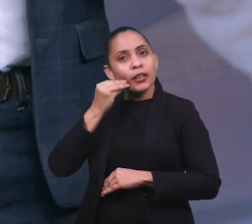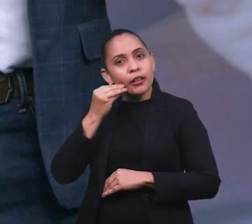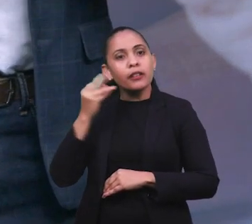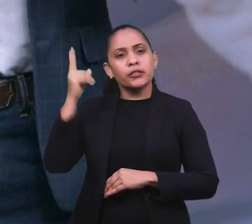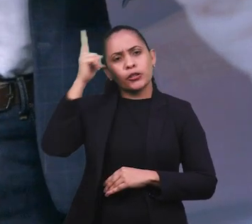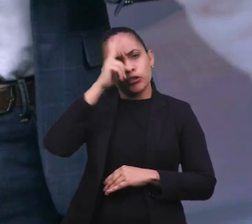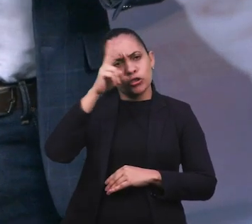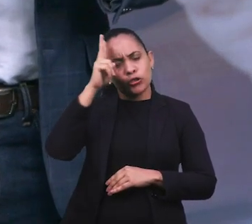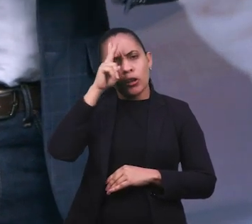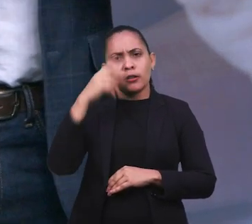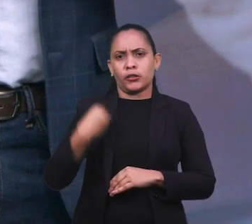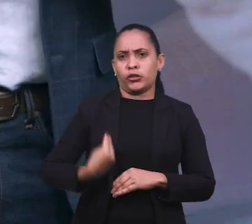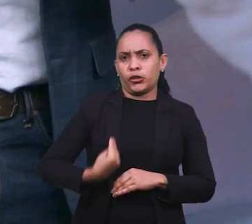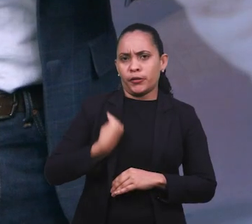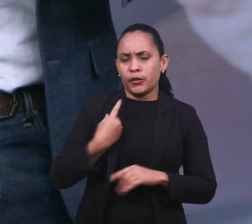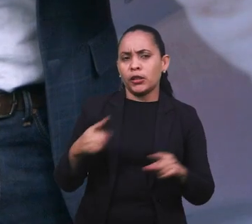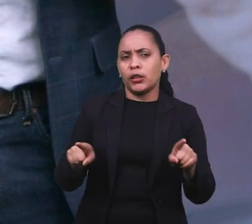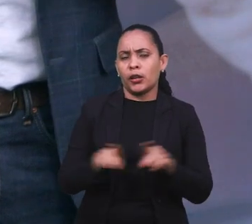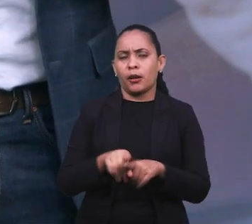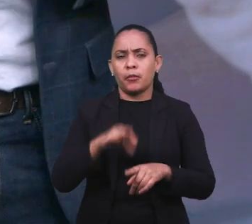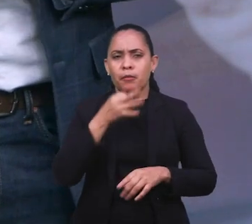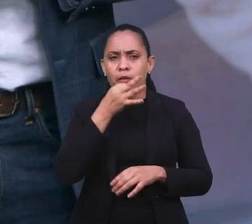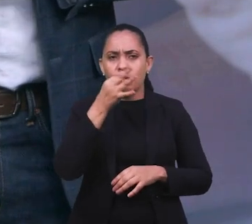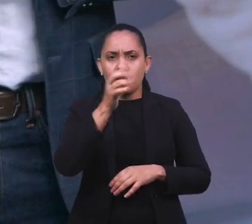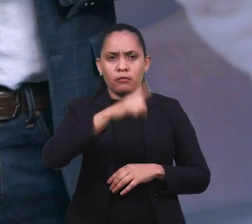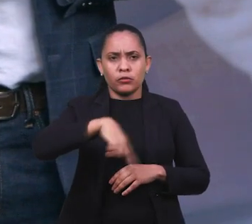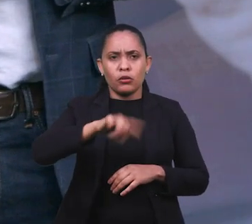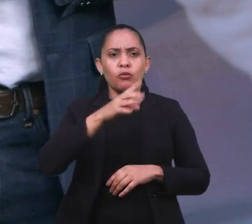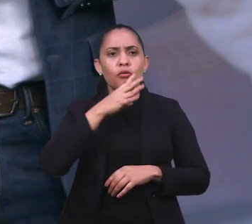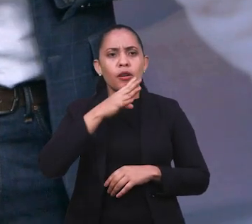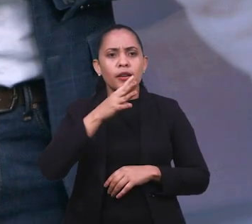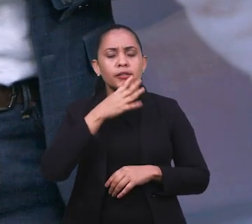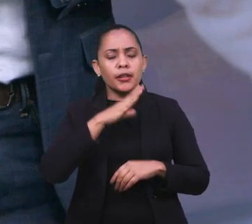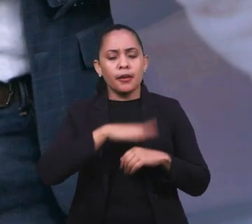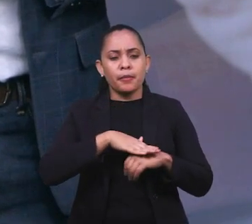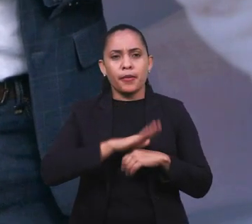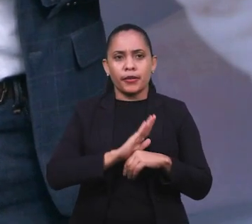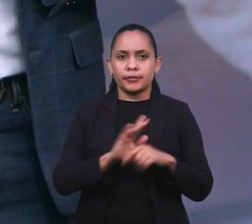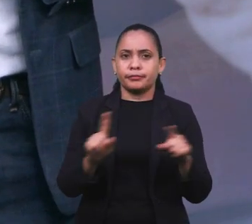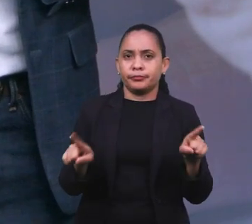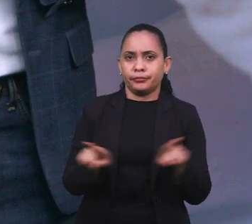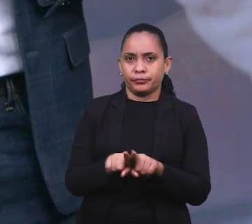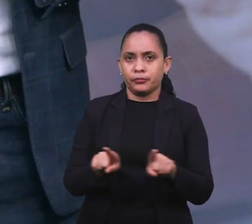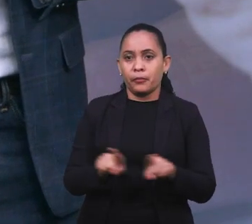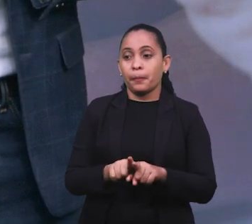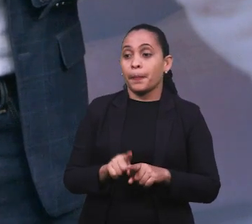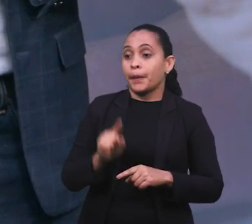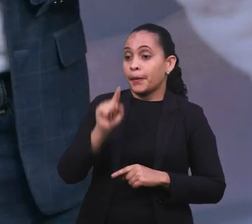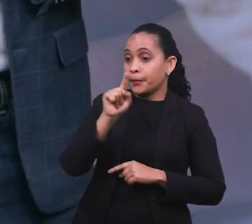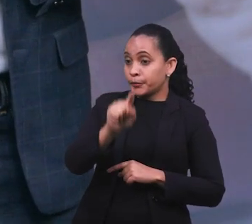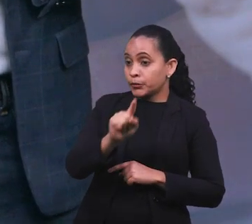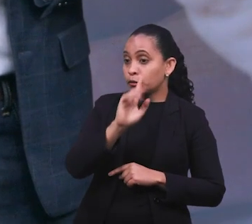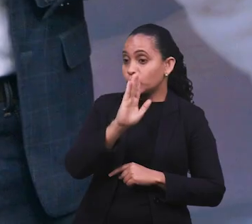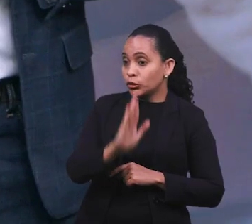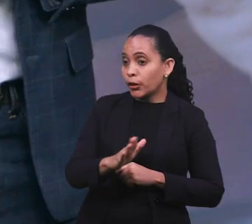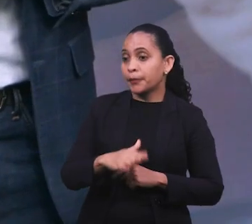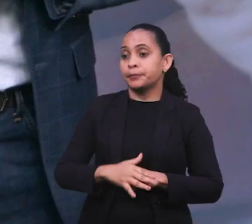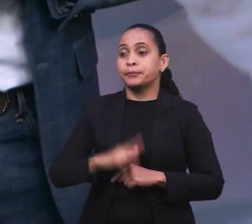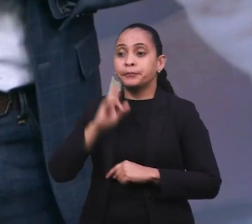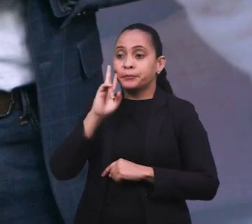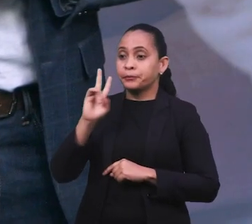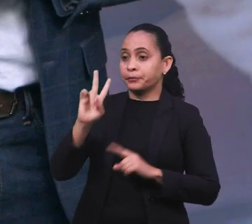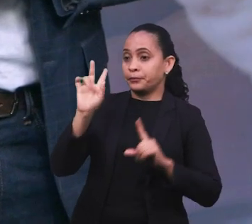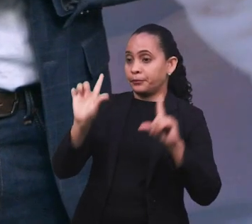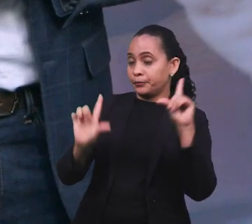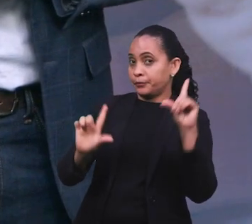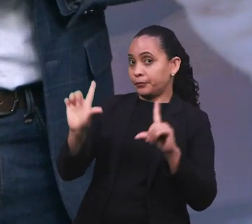experiências, a trajetória deles e dicas, até para você conhecer um pouquinho mais das carreiras públicas. Você já assistiu